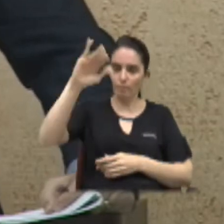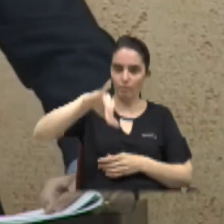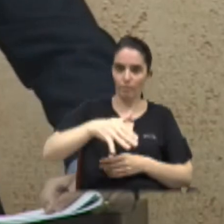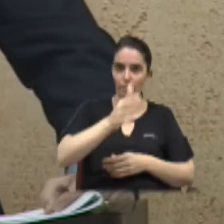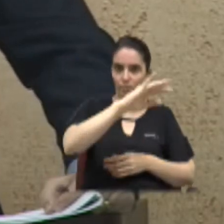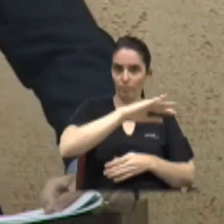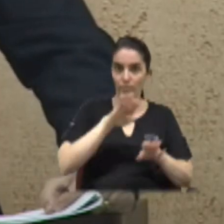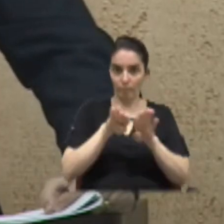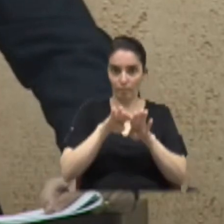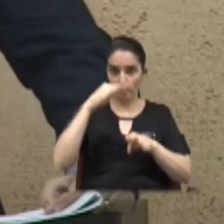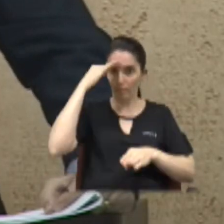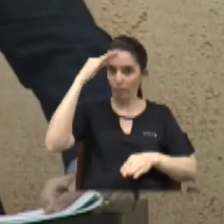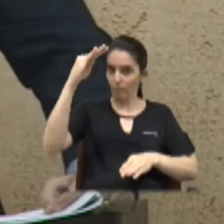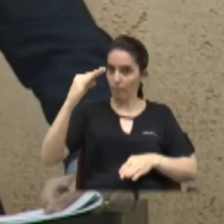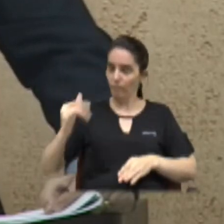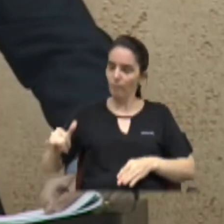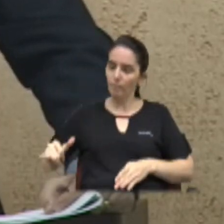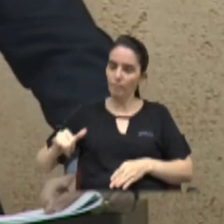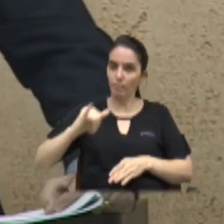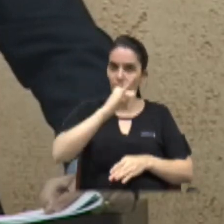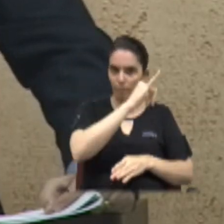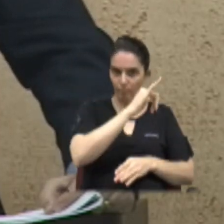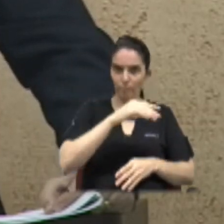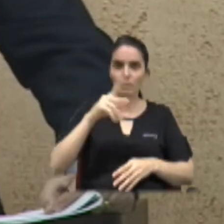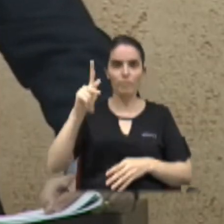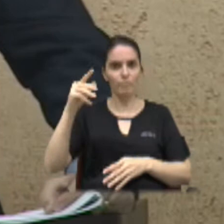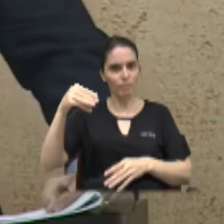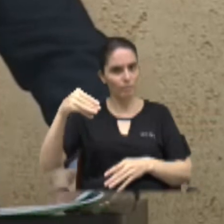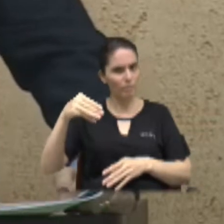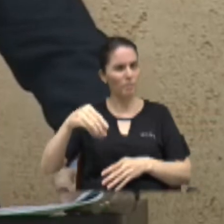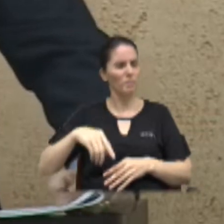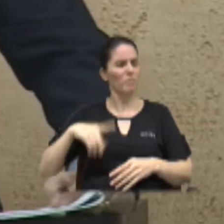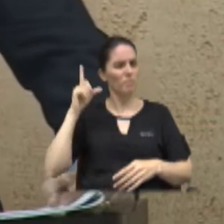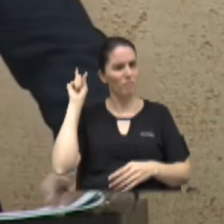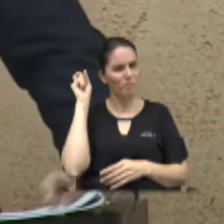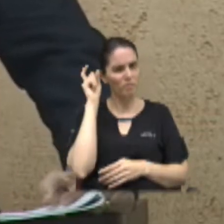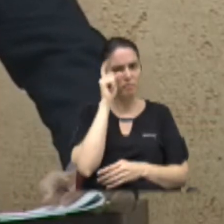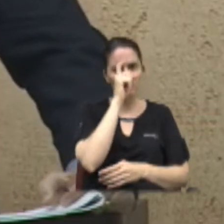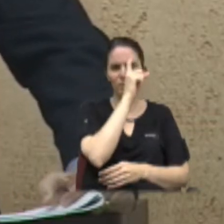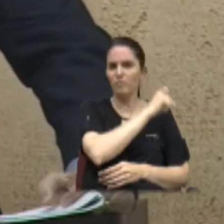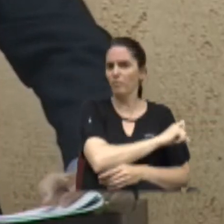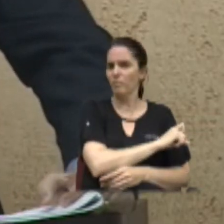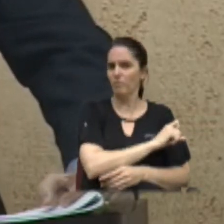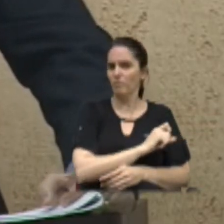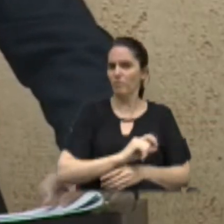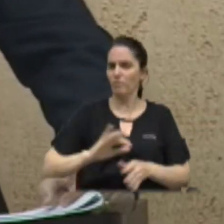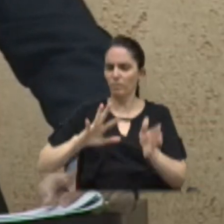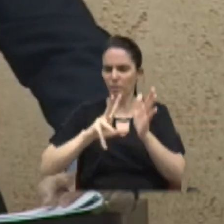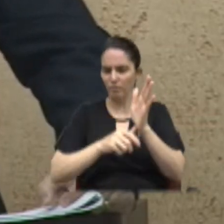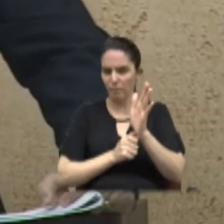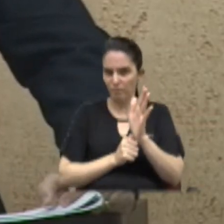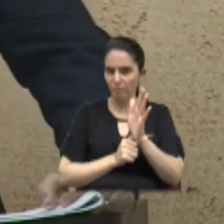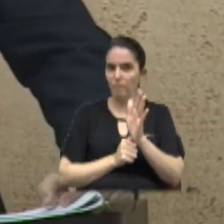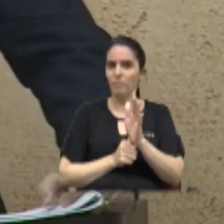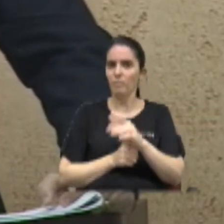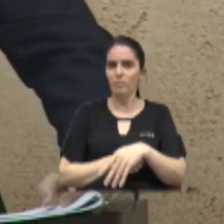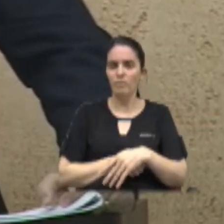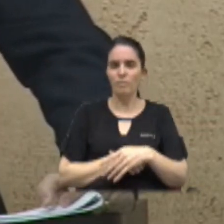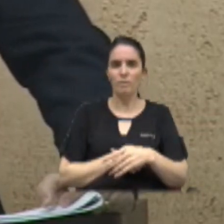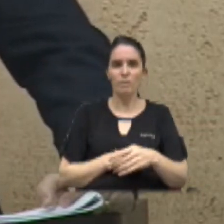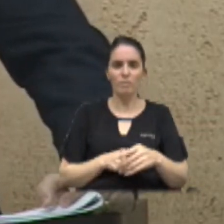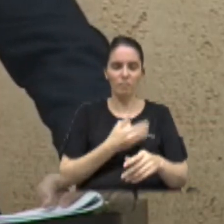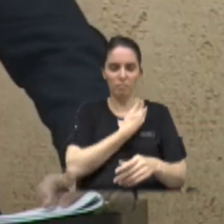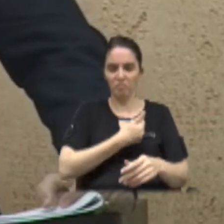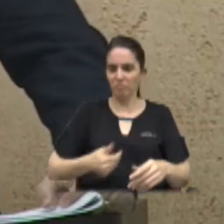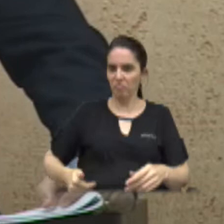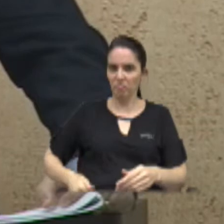Então eu fico imaginando o trabalho de vocês frente à população, enfrentando a criminalidade, sem reconhecimento nenhum do governo